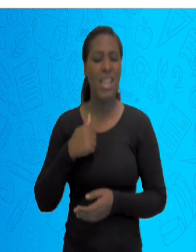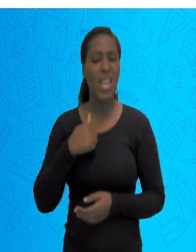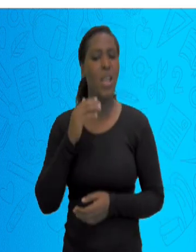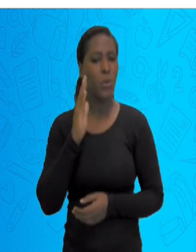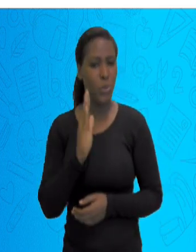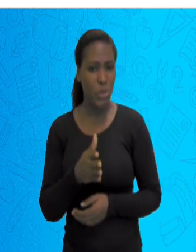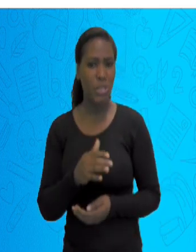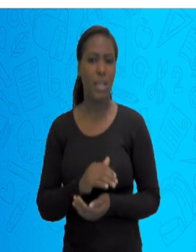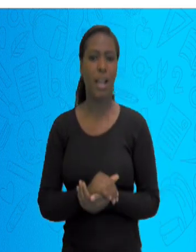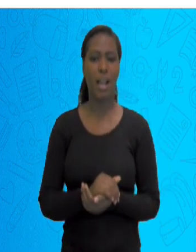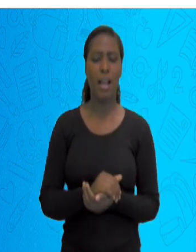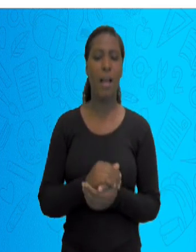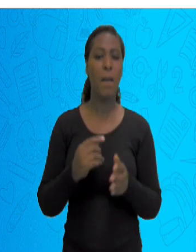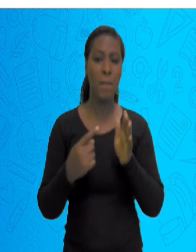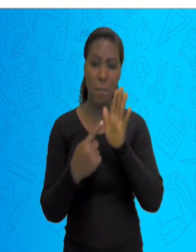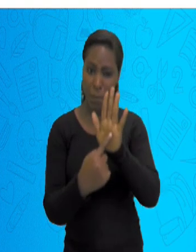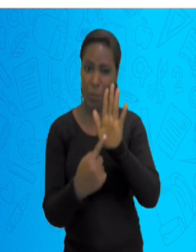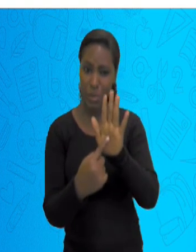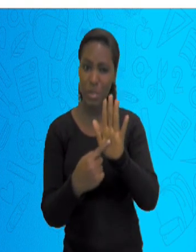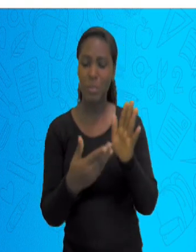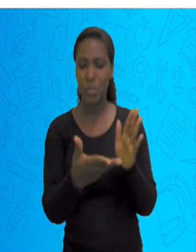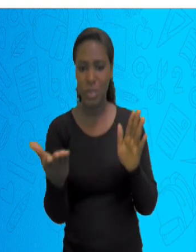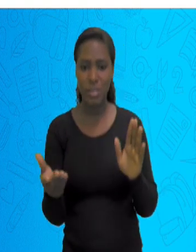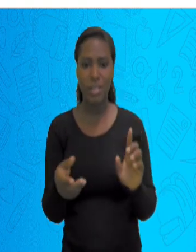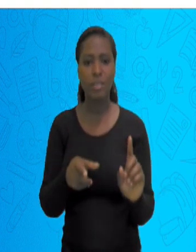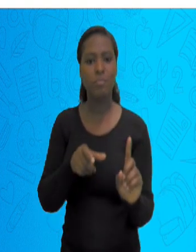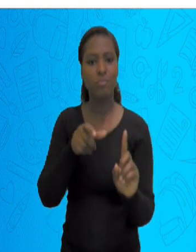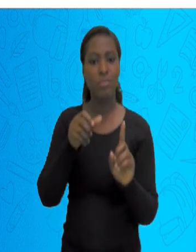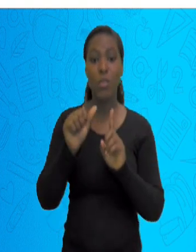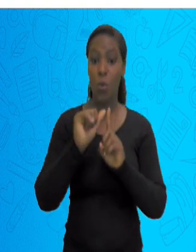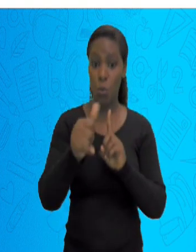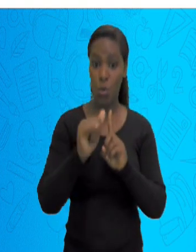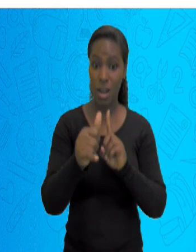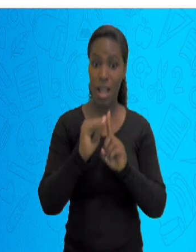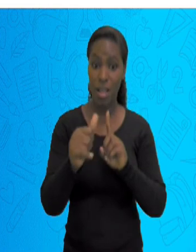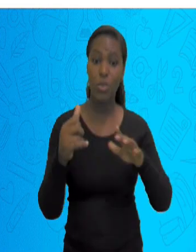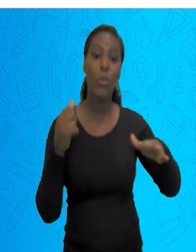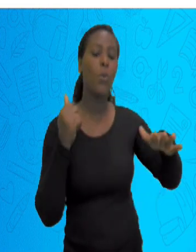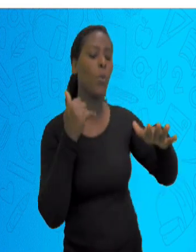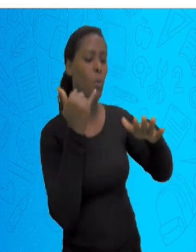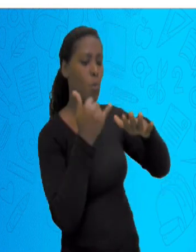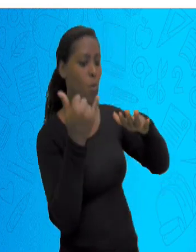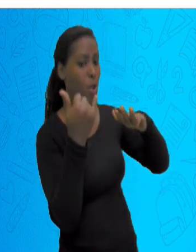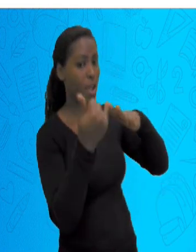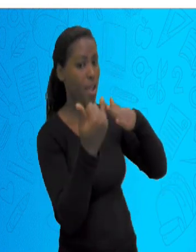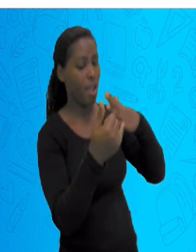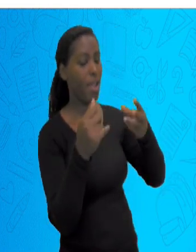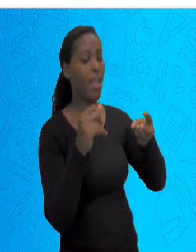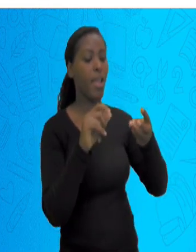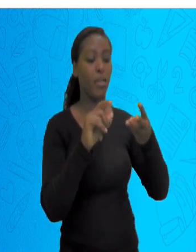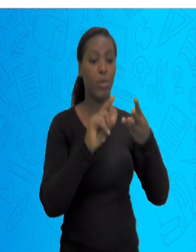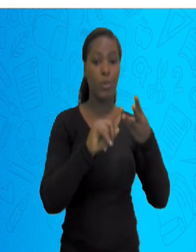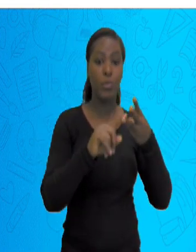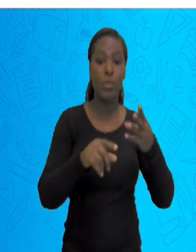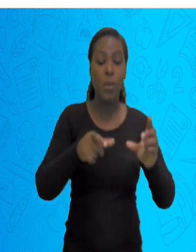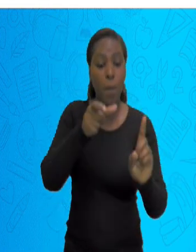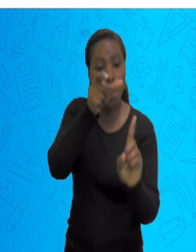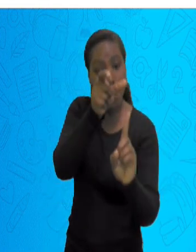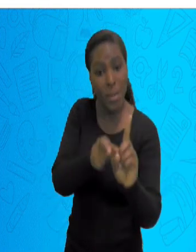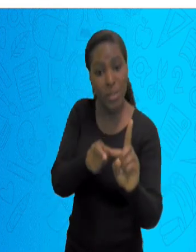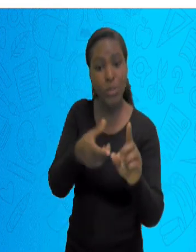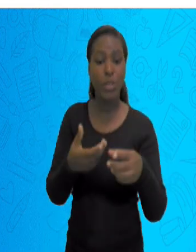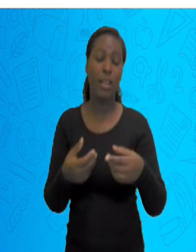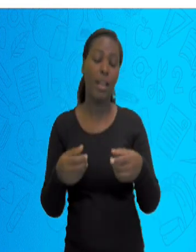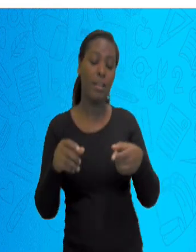o narrador, o enredo, os personagens, o tempo e